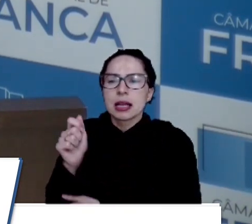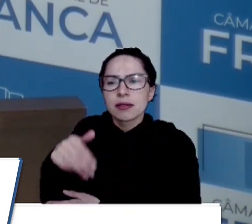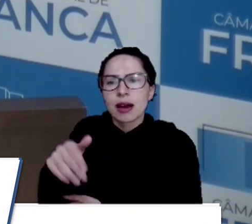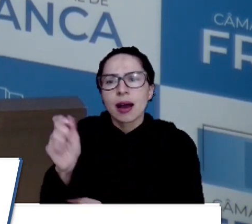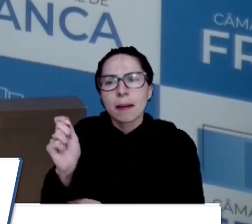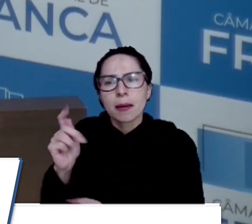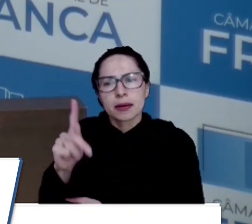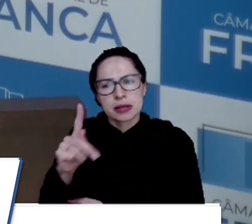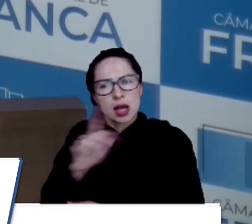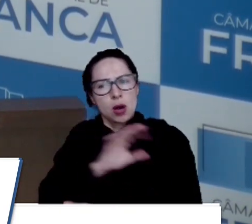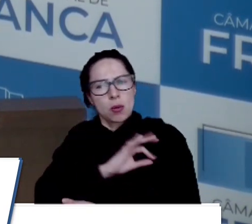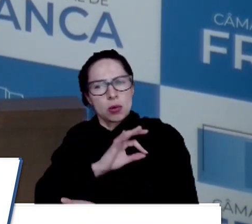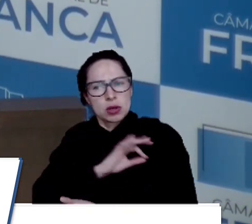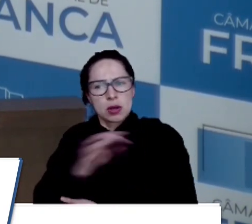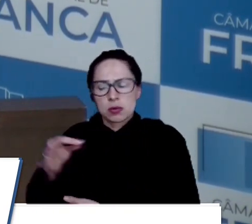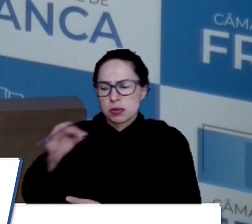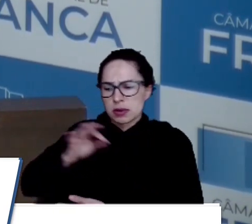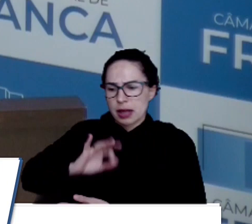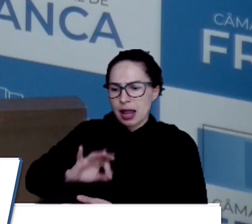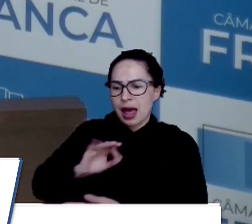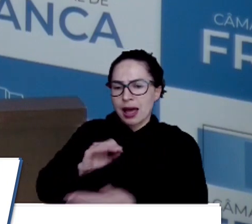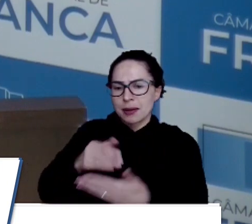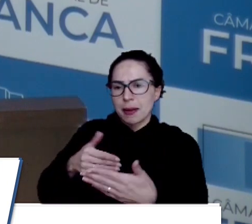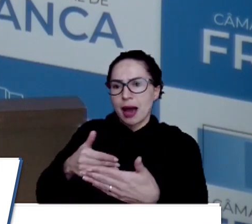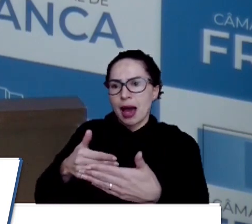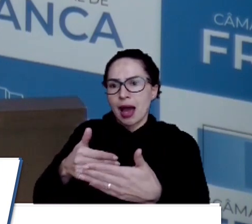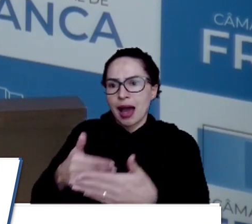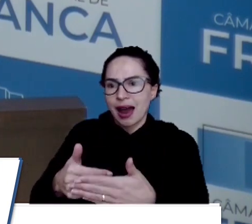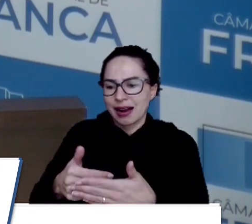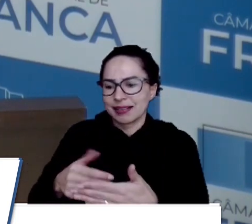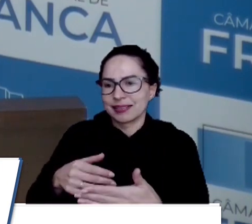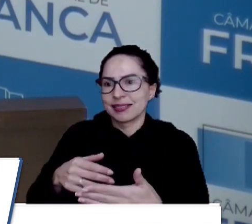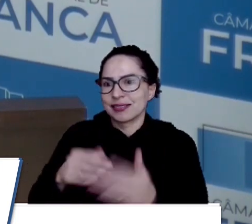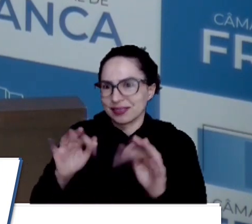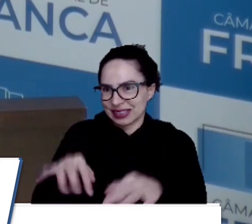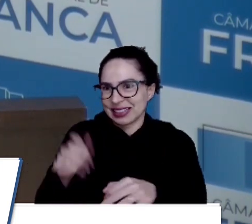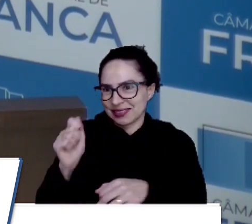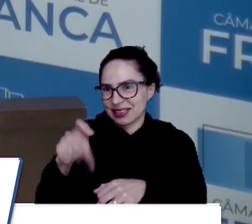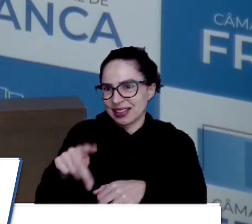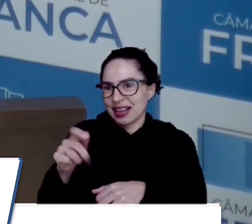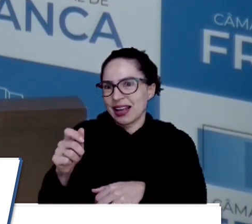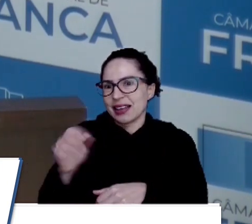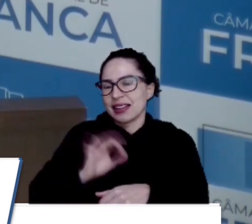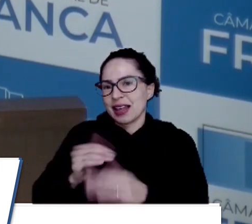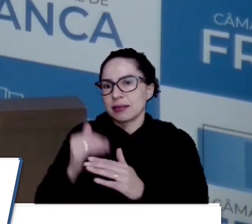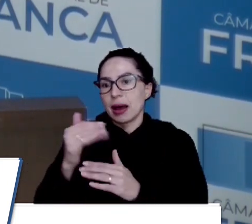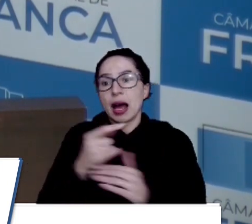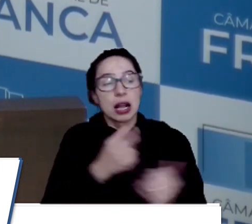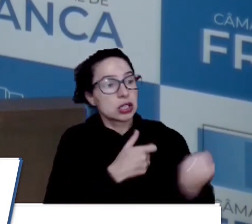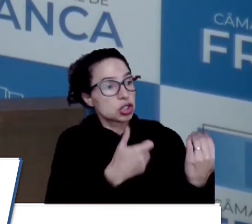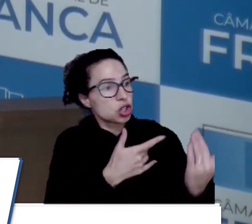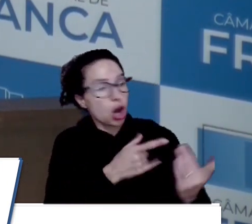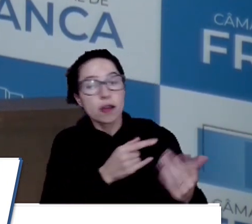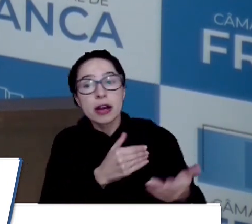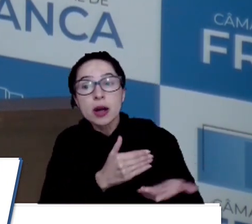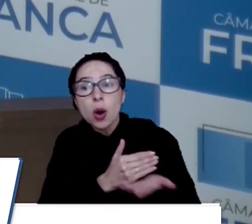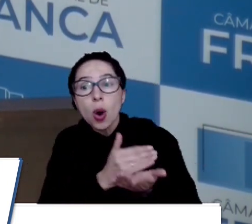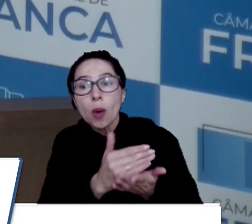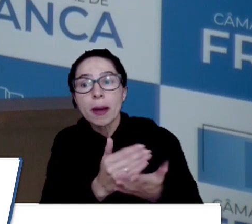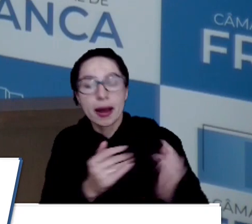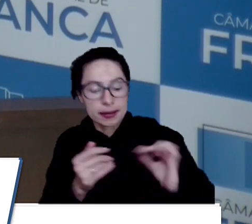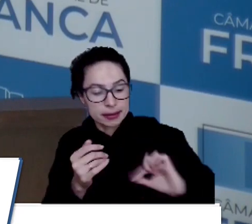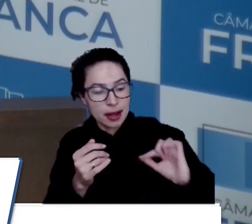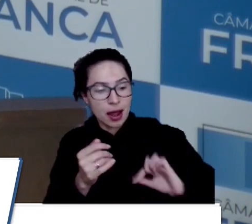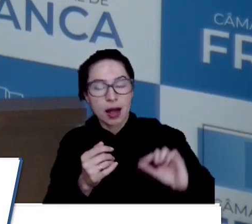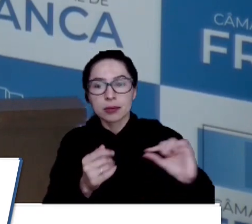mais remunerado no fim da carreira, ganha um salário mais alto. Está ali 2 jovens policial que início de carreira ganha menos. Só